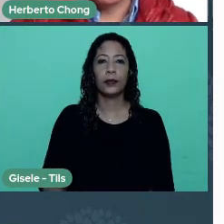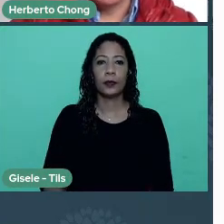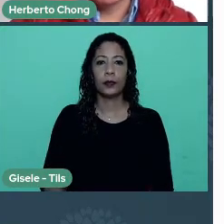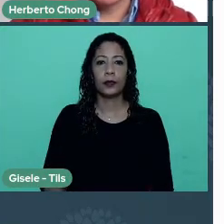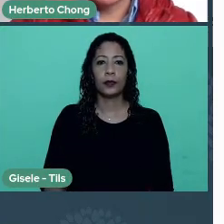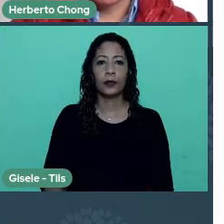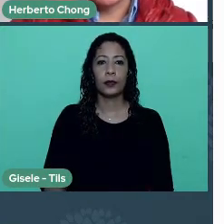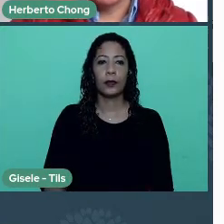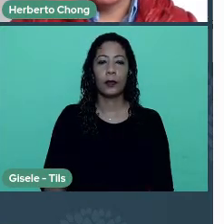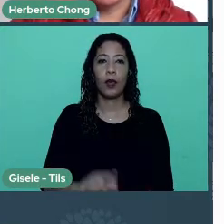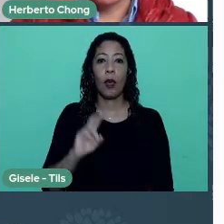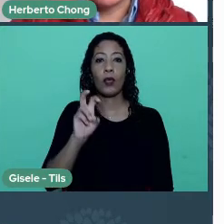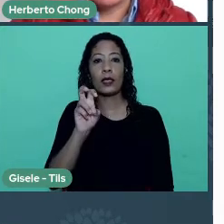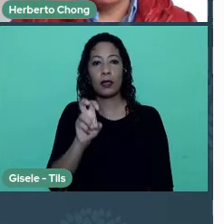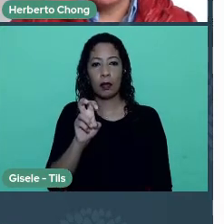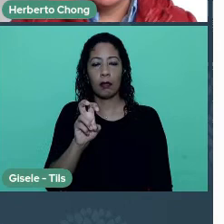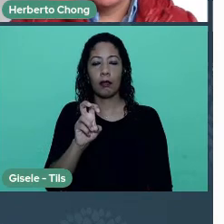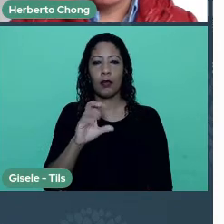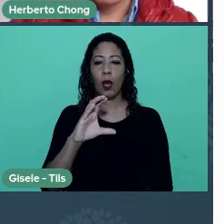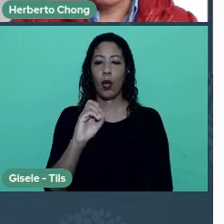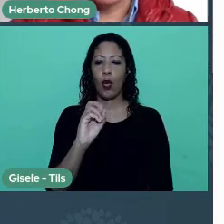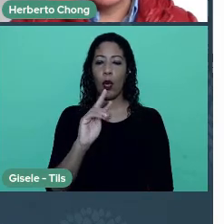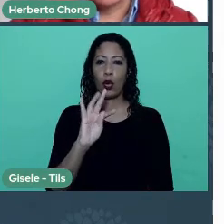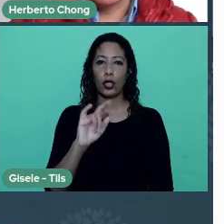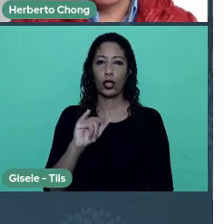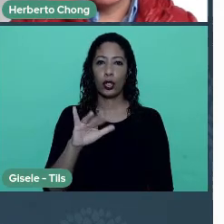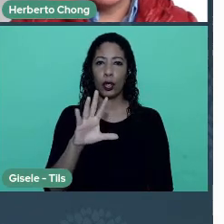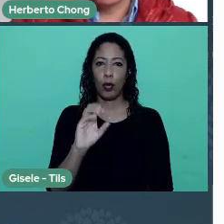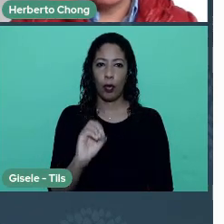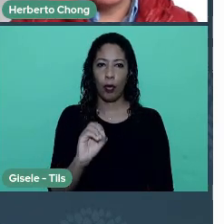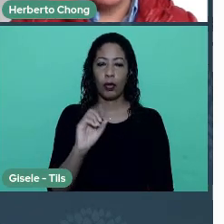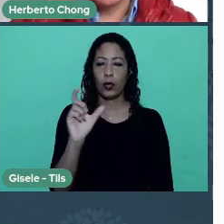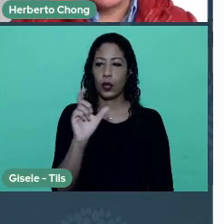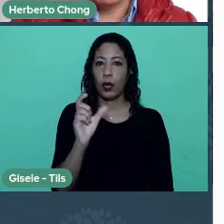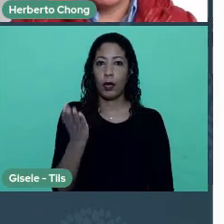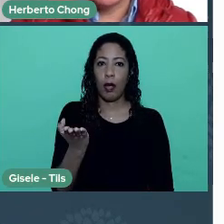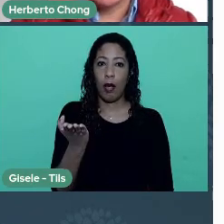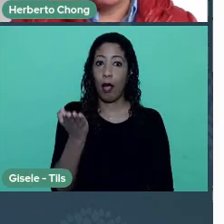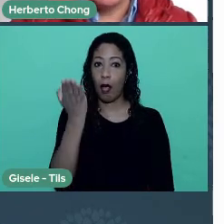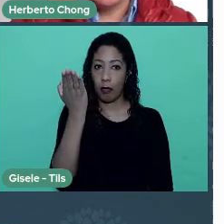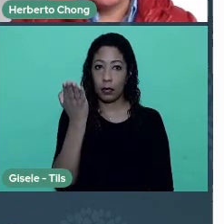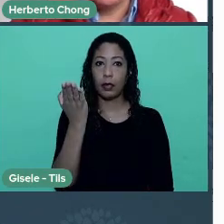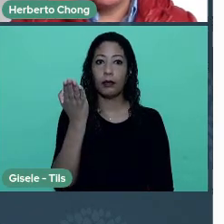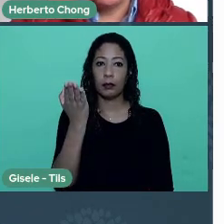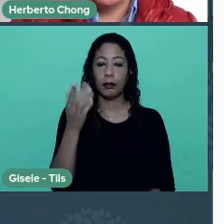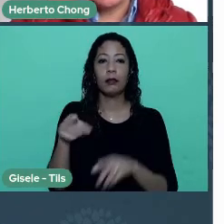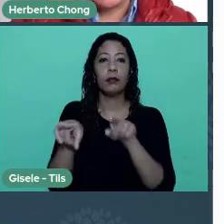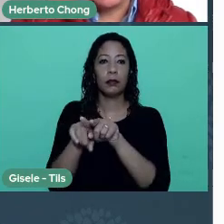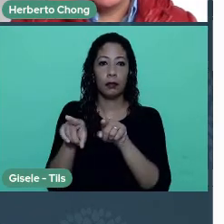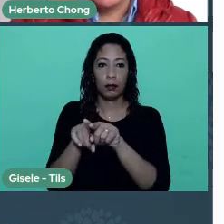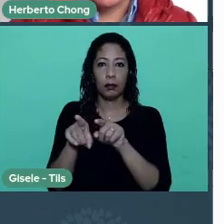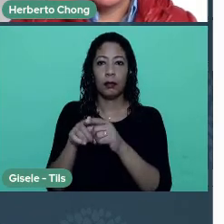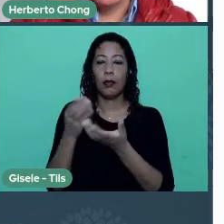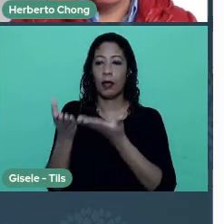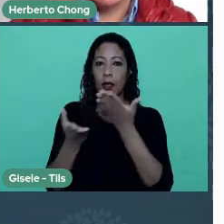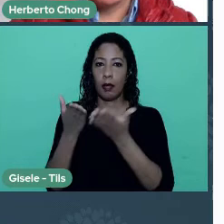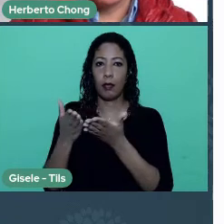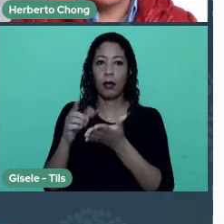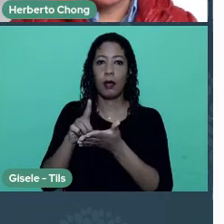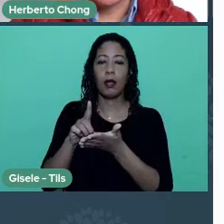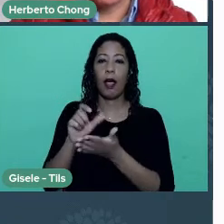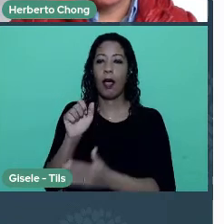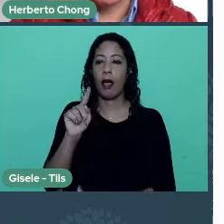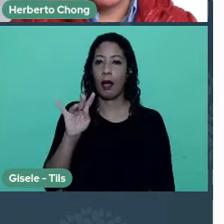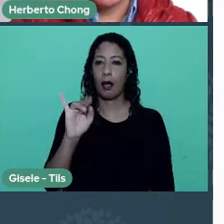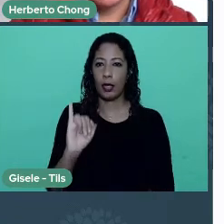no passo 5, corticoide em dose alta, com broncodilatador de longação, e já uma terapia anti-IgE. Aqui no